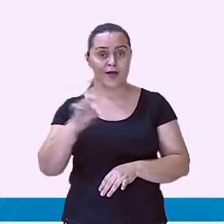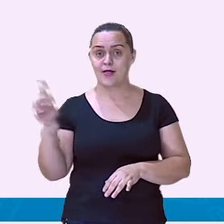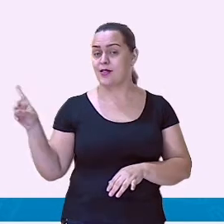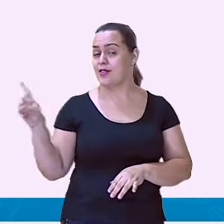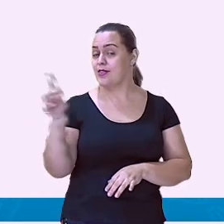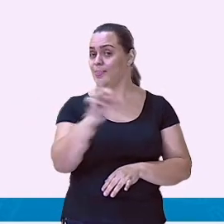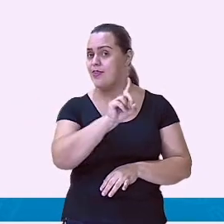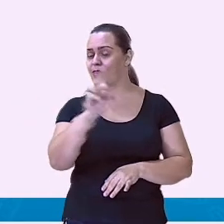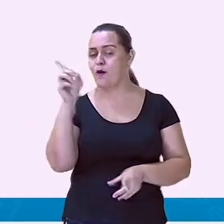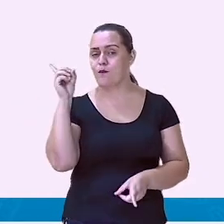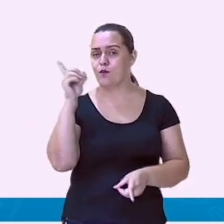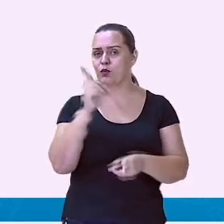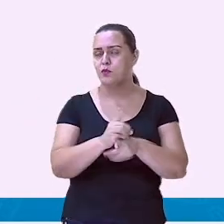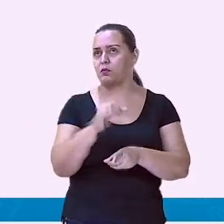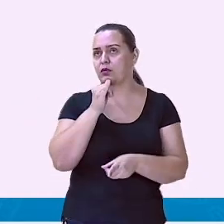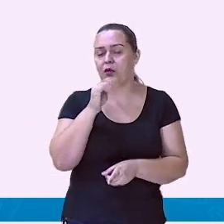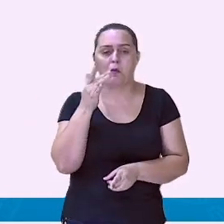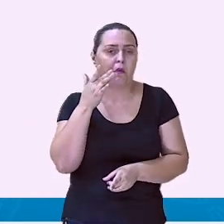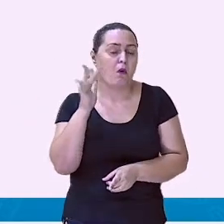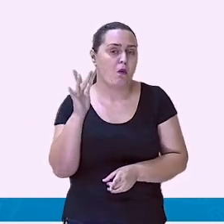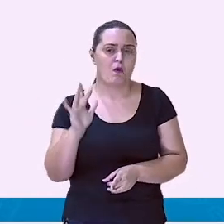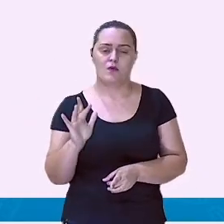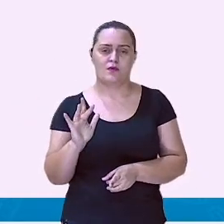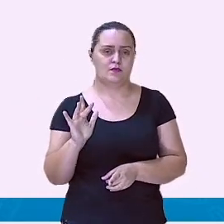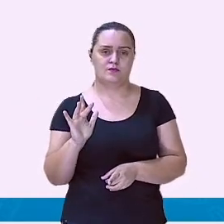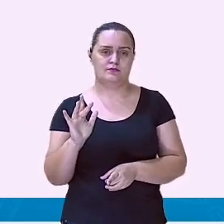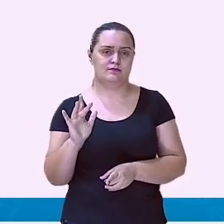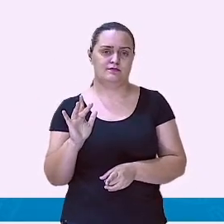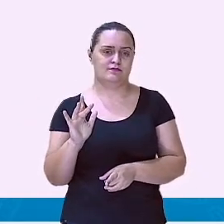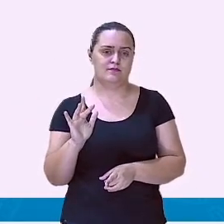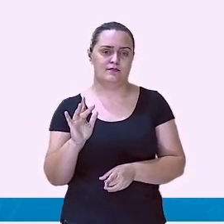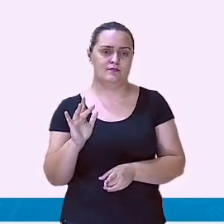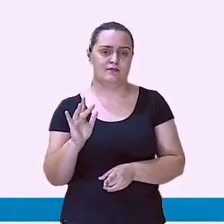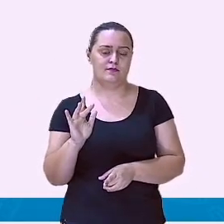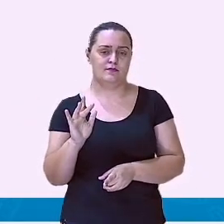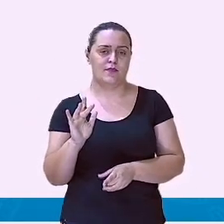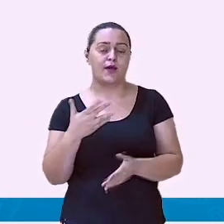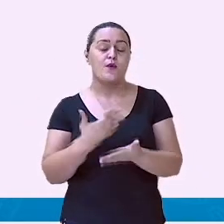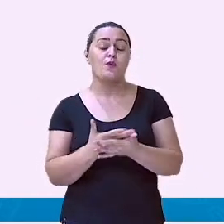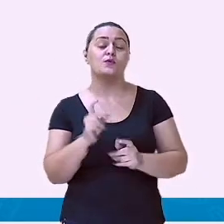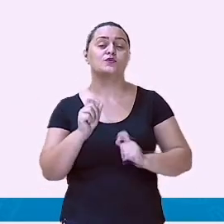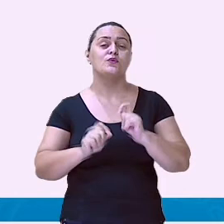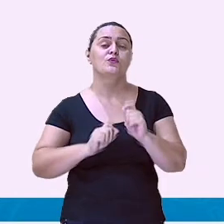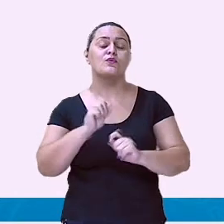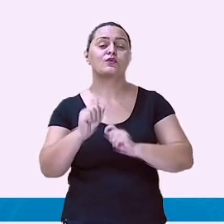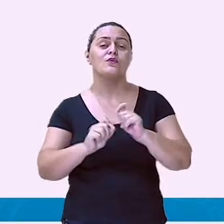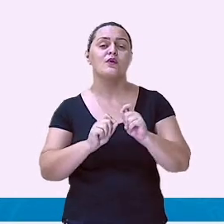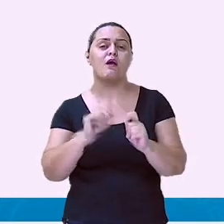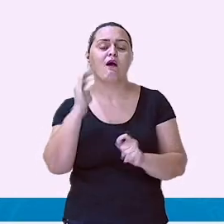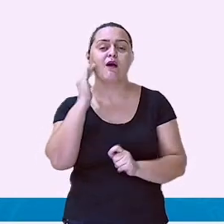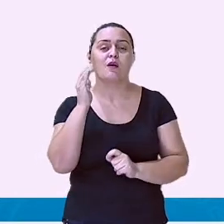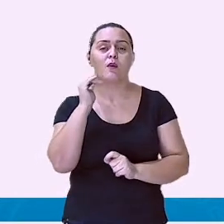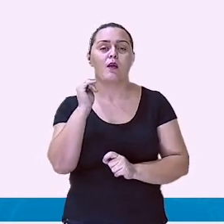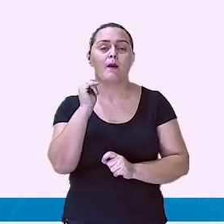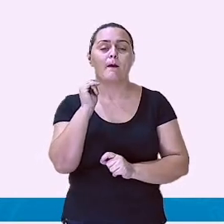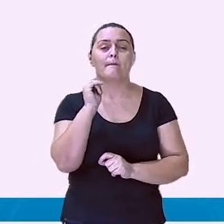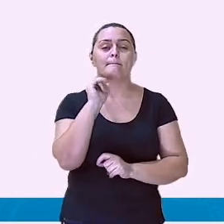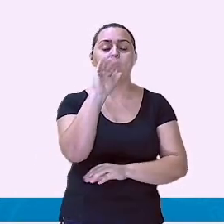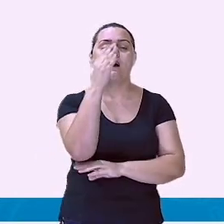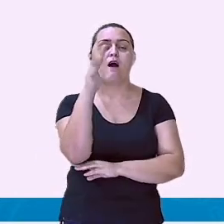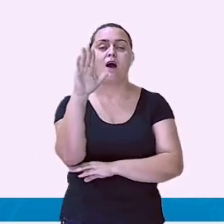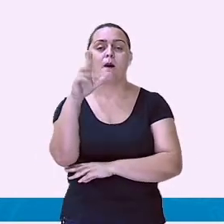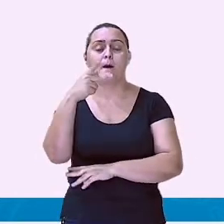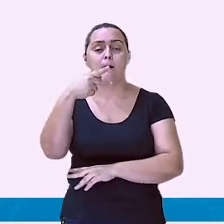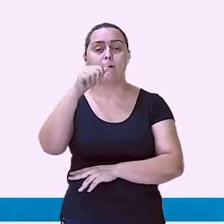preciosos. Assim, começaram a explorar o pau-brasil ao longo do litoral e comercializá-lo